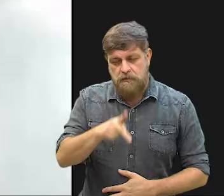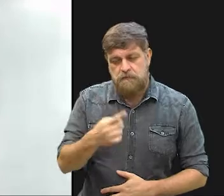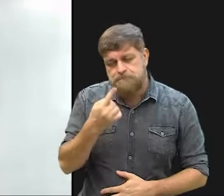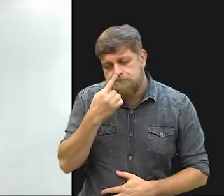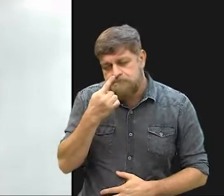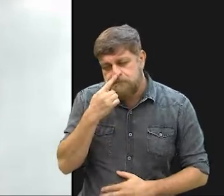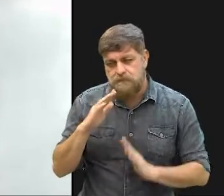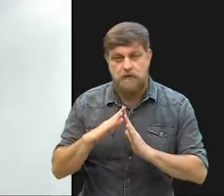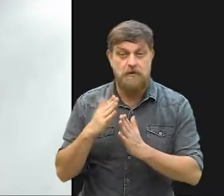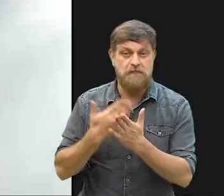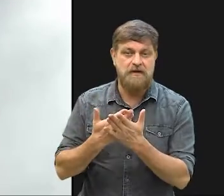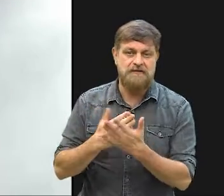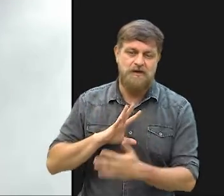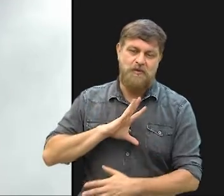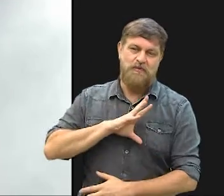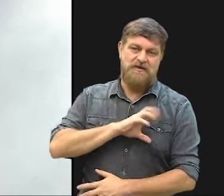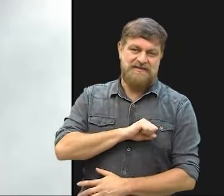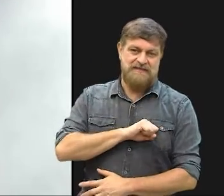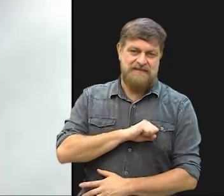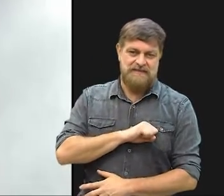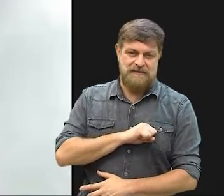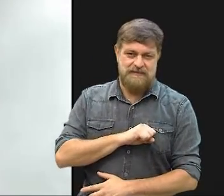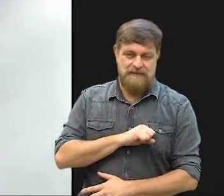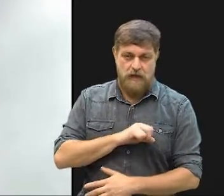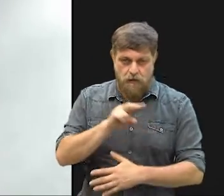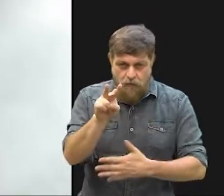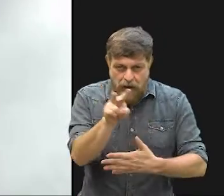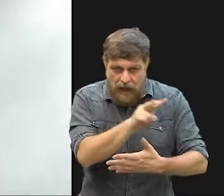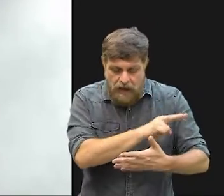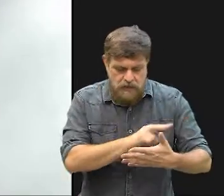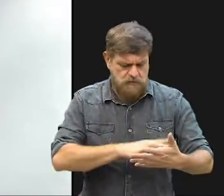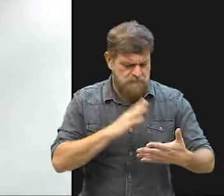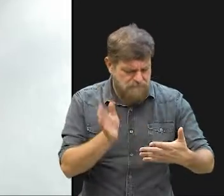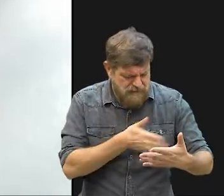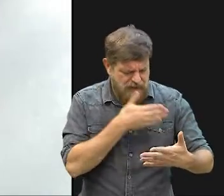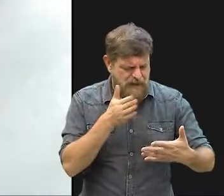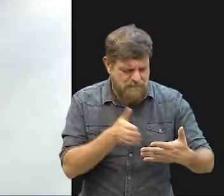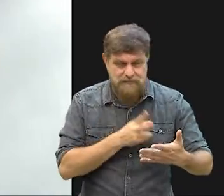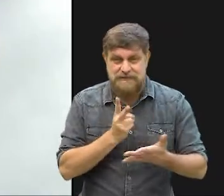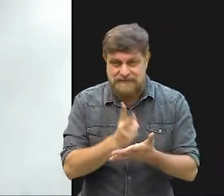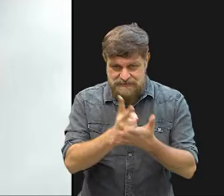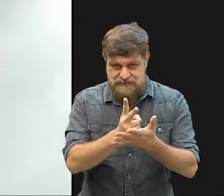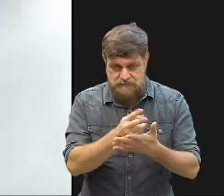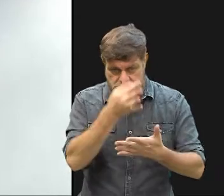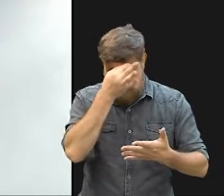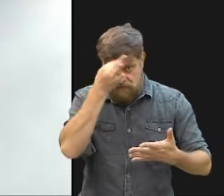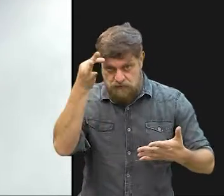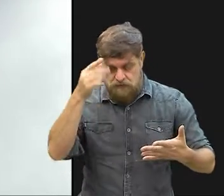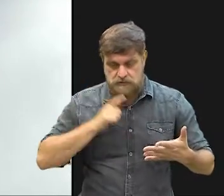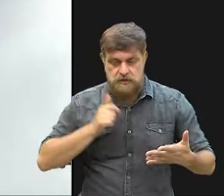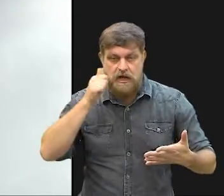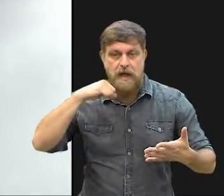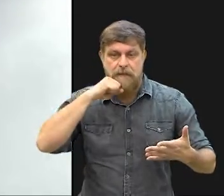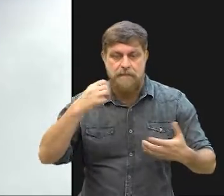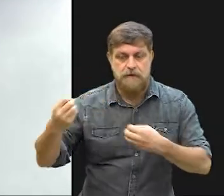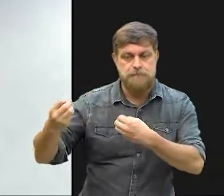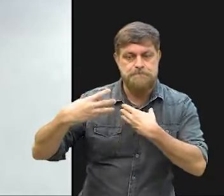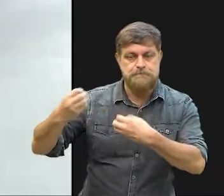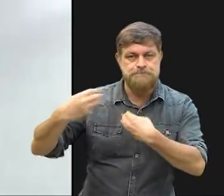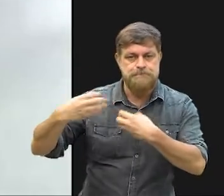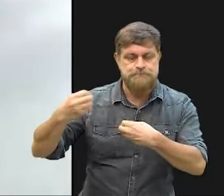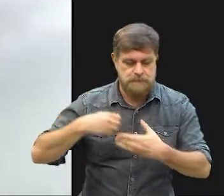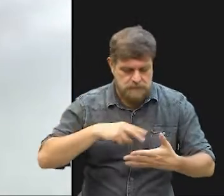professoras do colégio. Uhum. Então, assim, eu sempre procurei ler bastante, né? Isso foi algo que eu tive sorte de ter da minha mãe, a